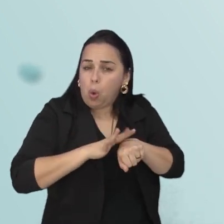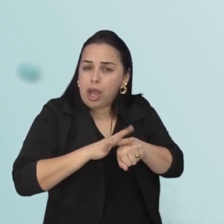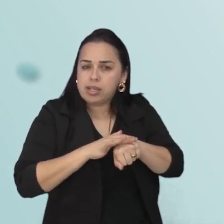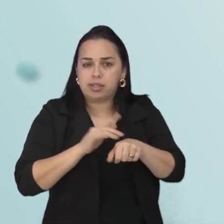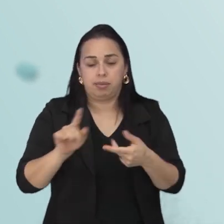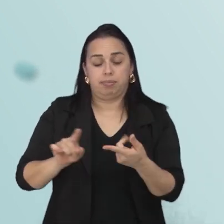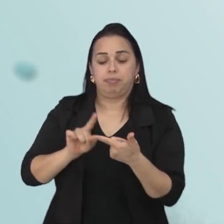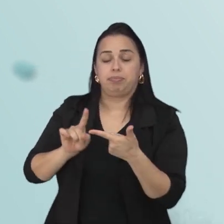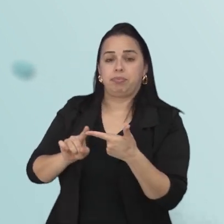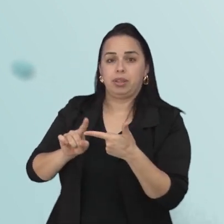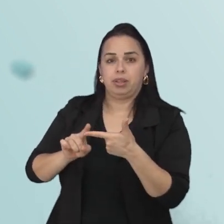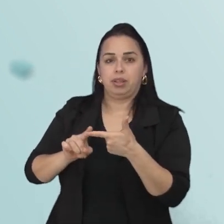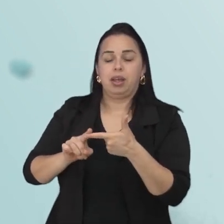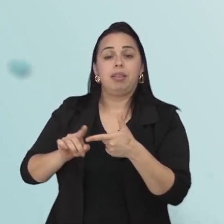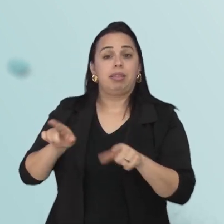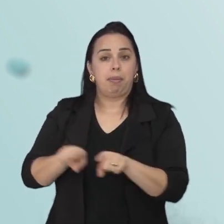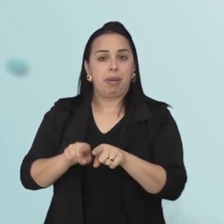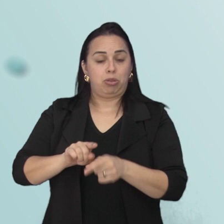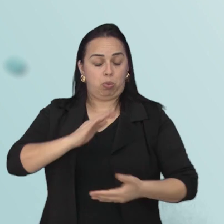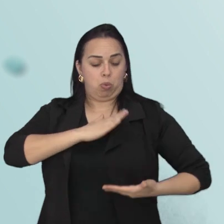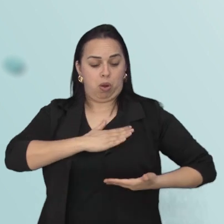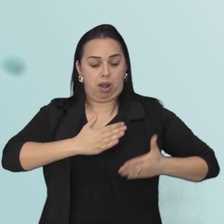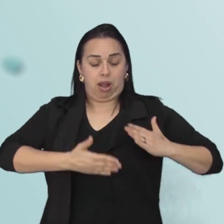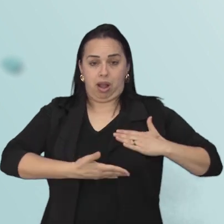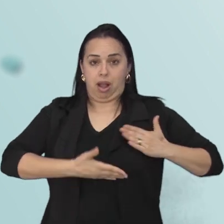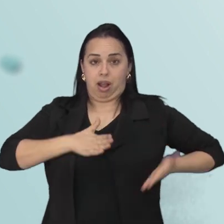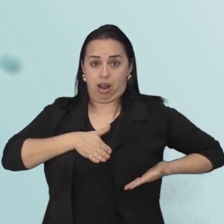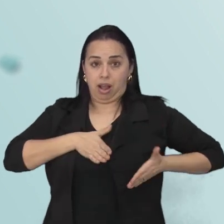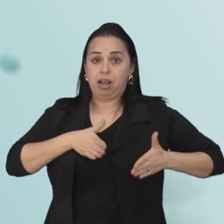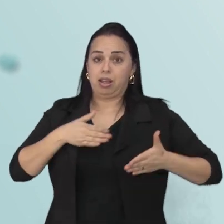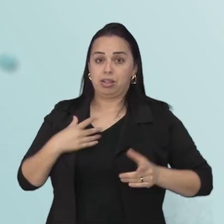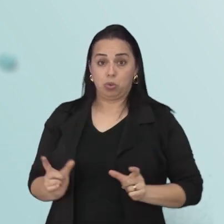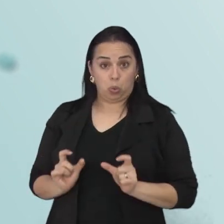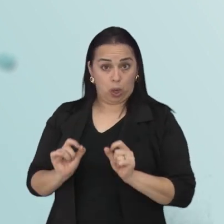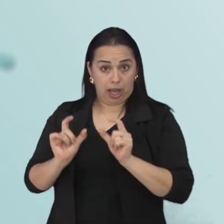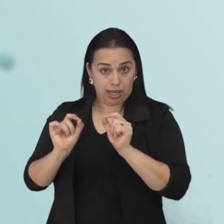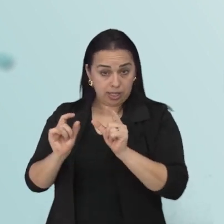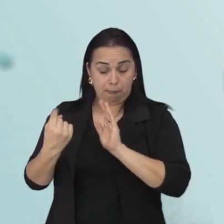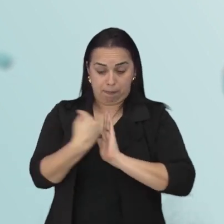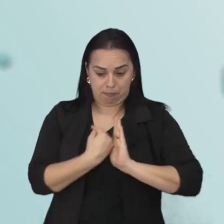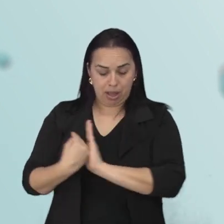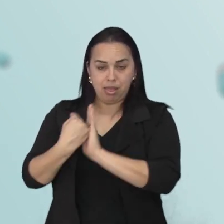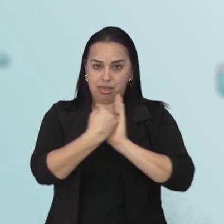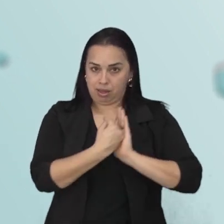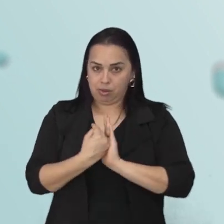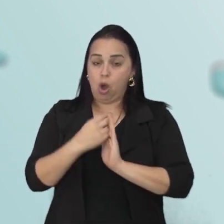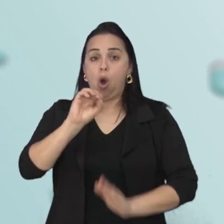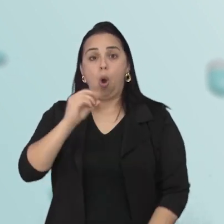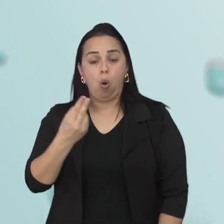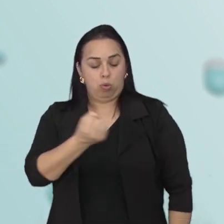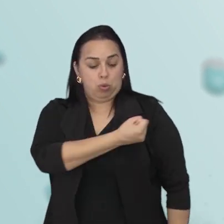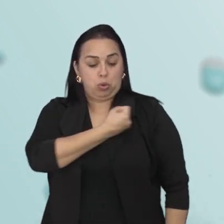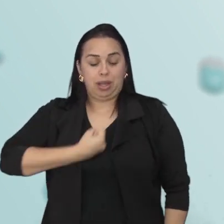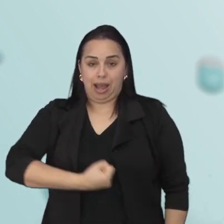O outro é o rastreamento do câncer de mama, com mamografia e alguns casos complementados com ultrassom de mamas. E o